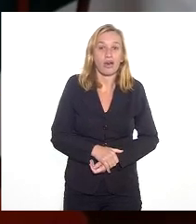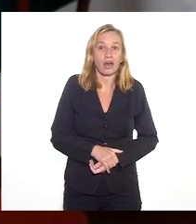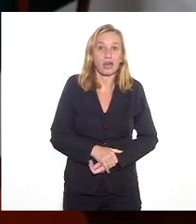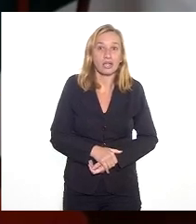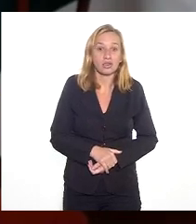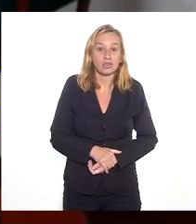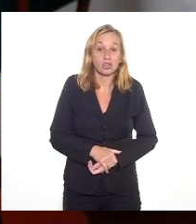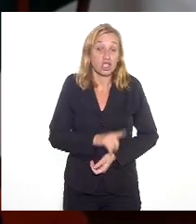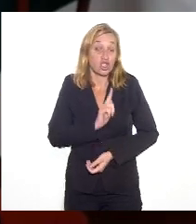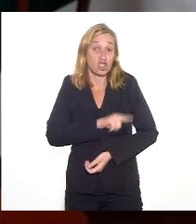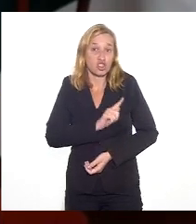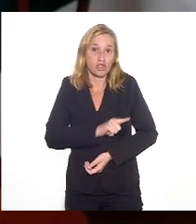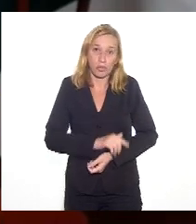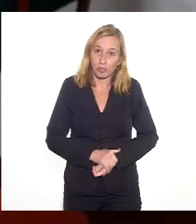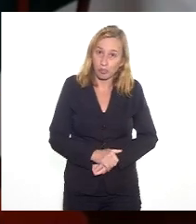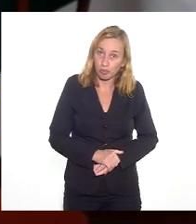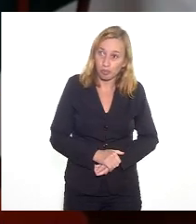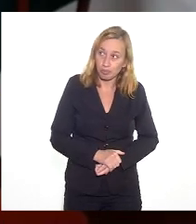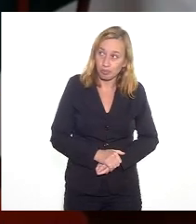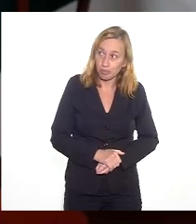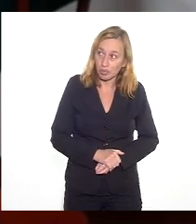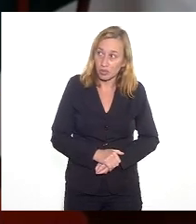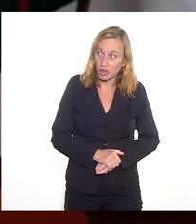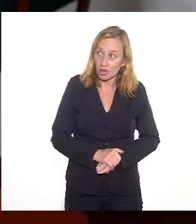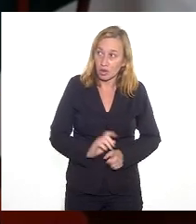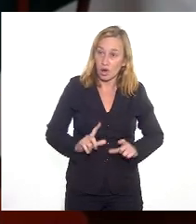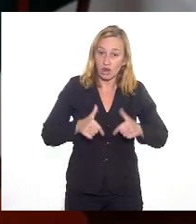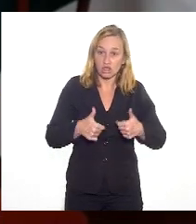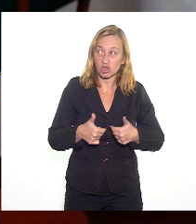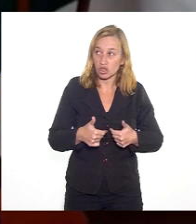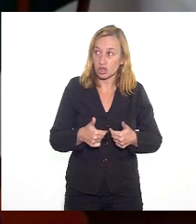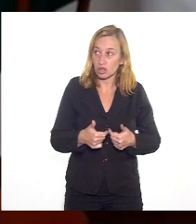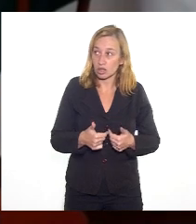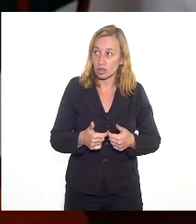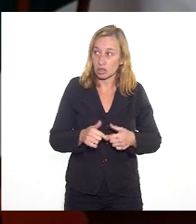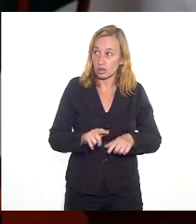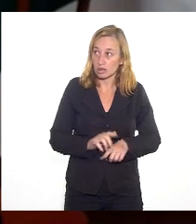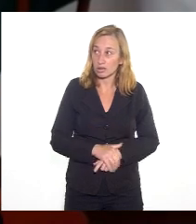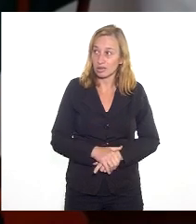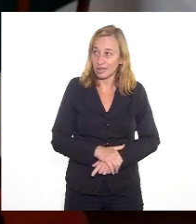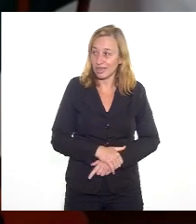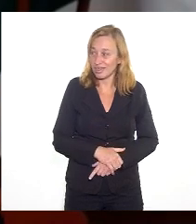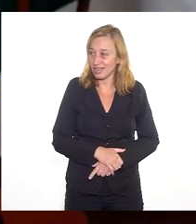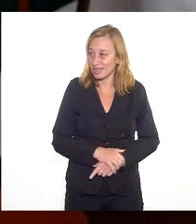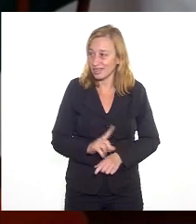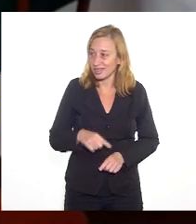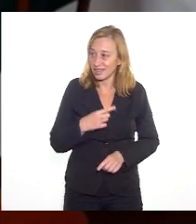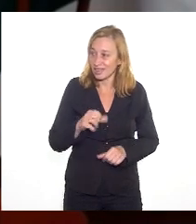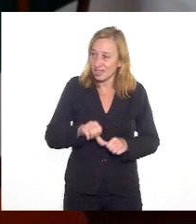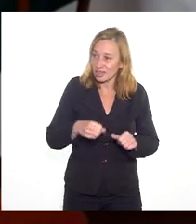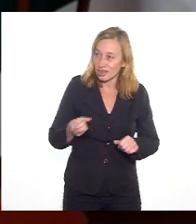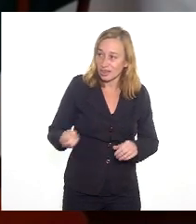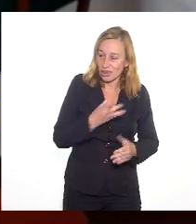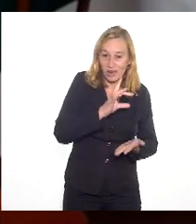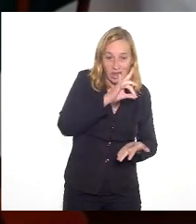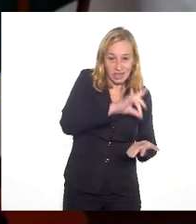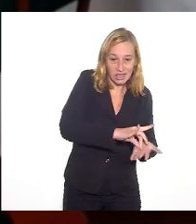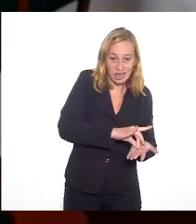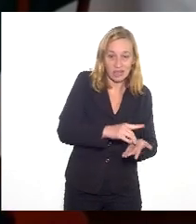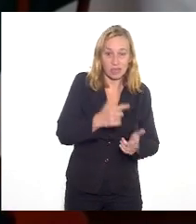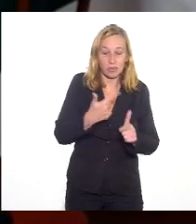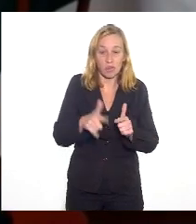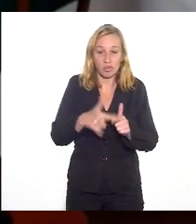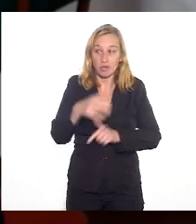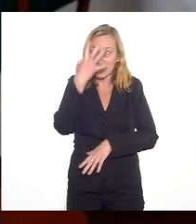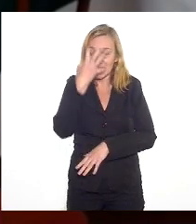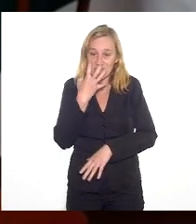de uma nova gestão, uma nova forma de tratarmos, por exemplo, da mobilidade, né? A gente sabe que a gente tem problemas graves